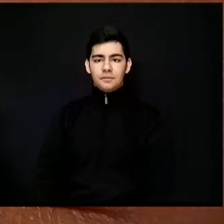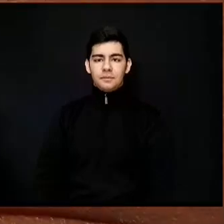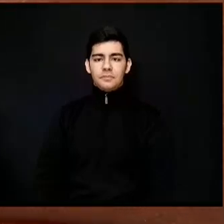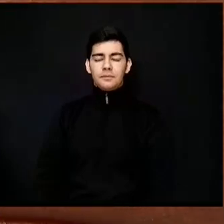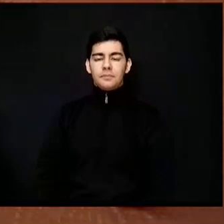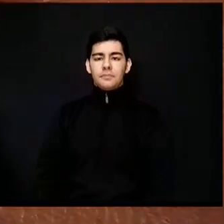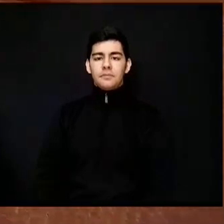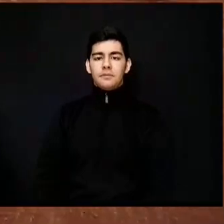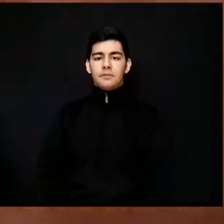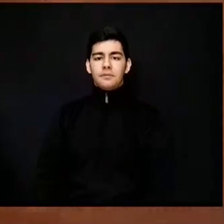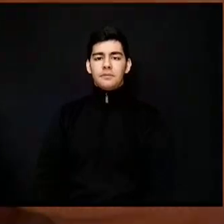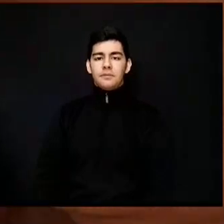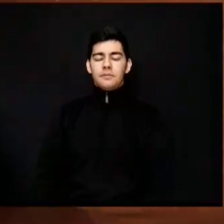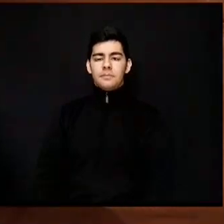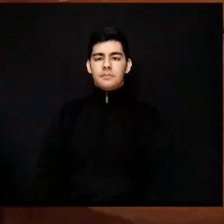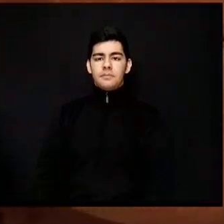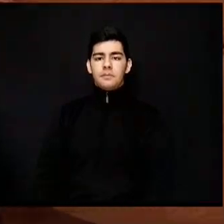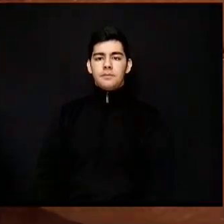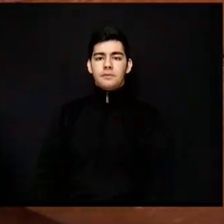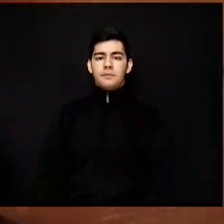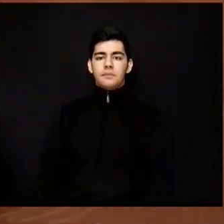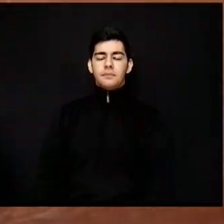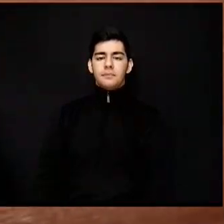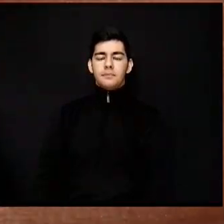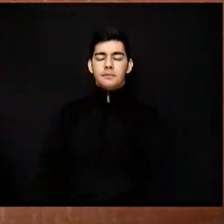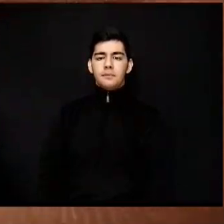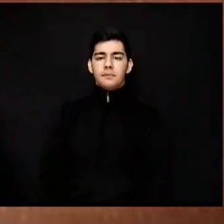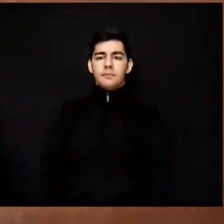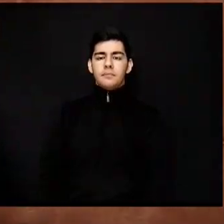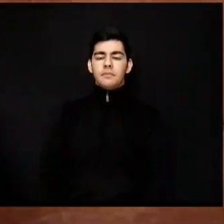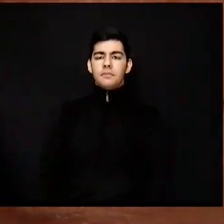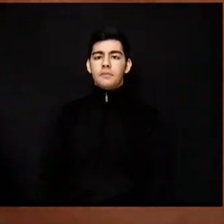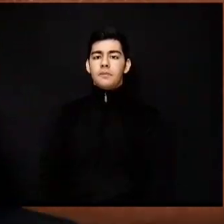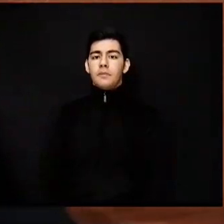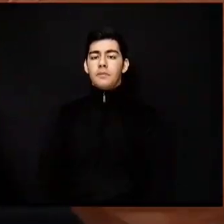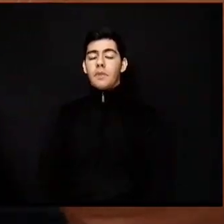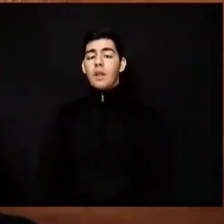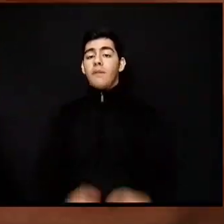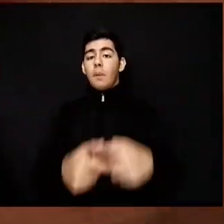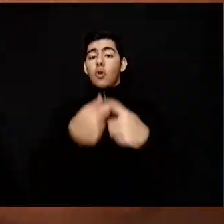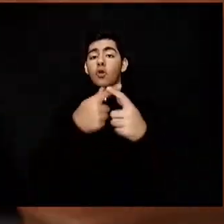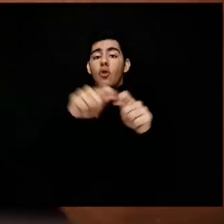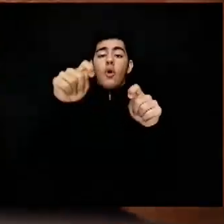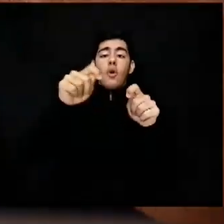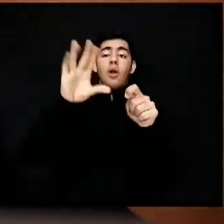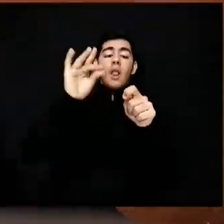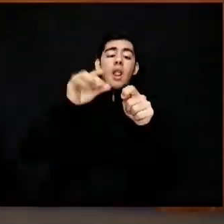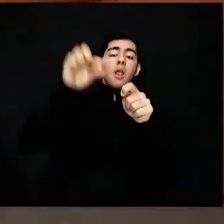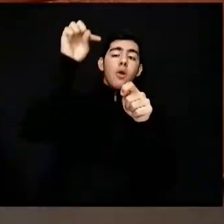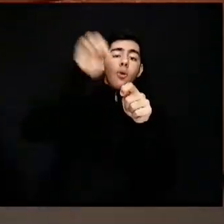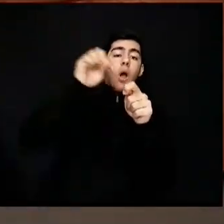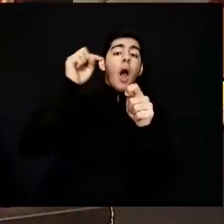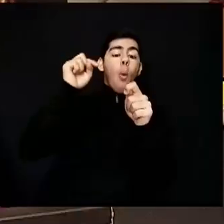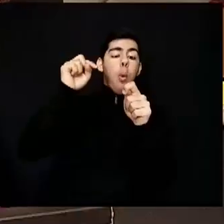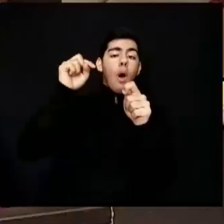E vai deixar ele dar uma secadinha. E aí depois que a gente colocou a cola de contato, a